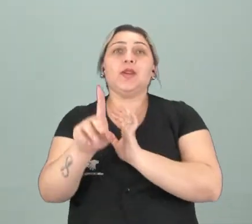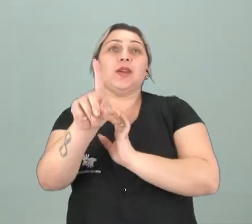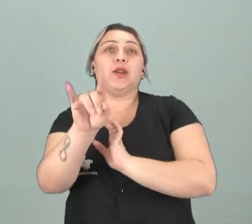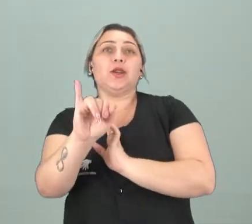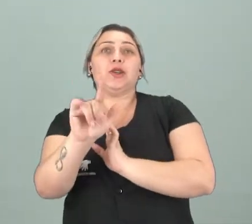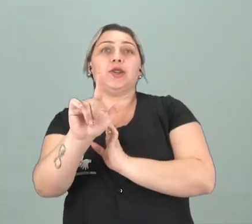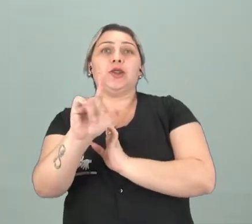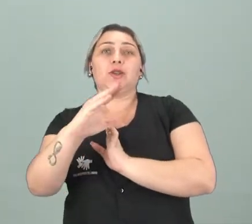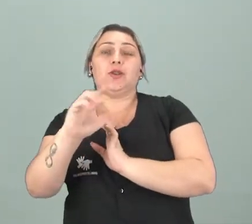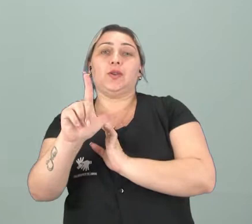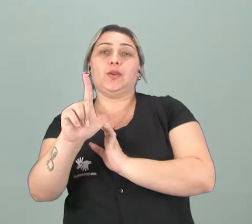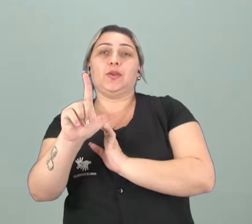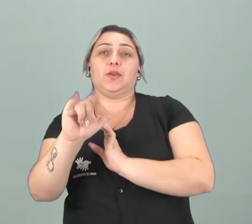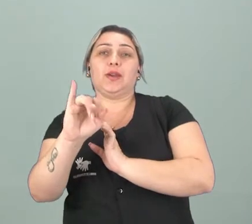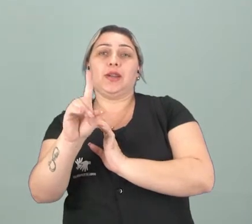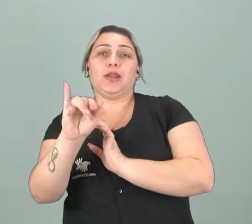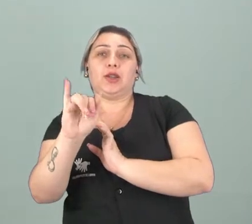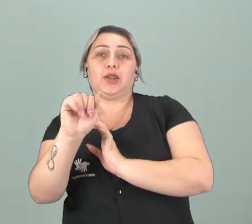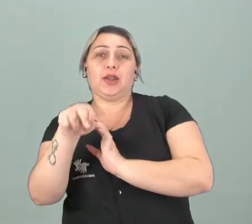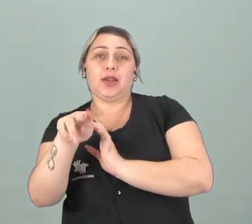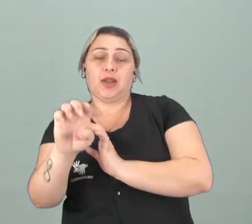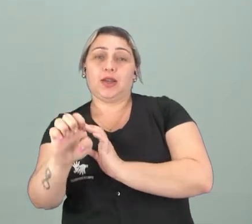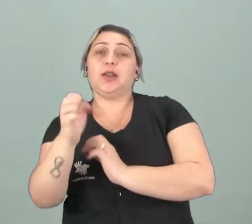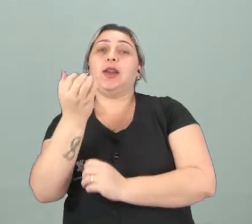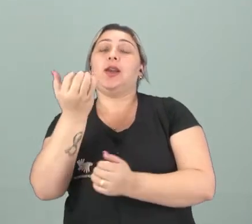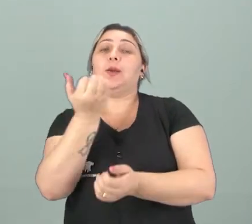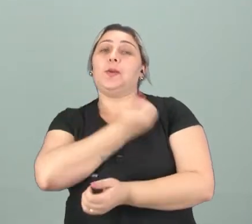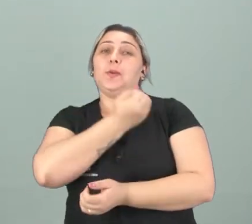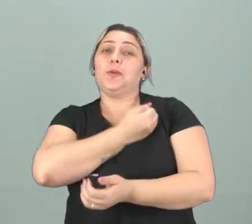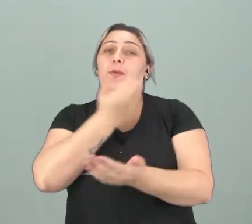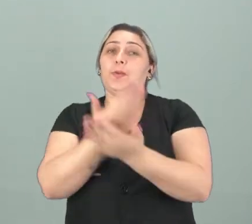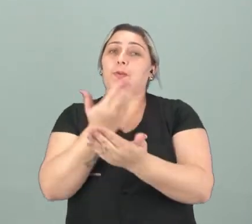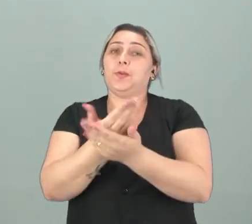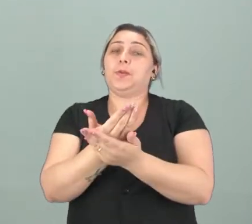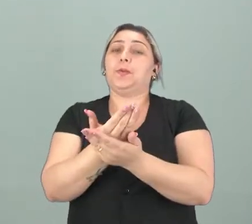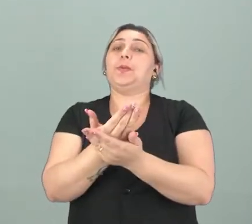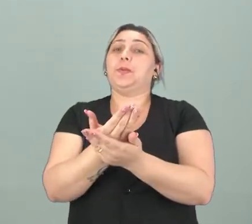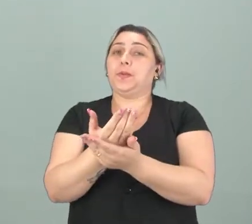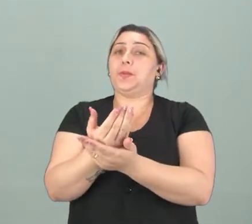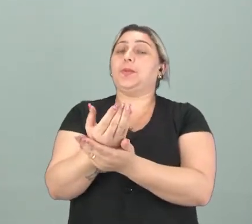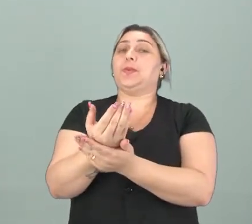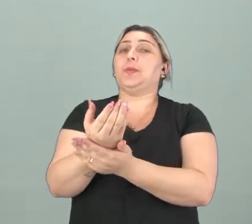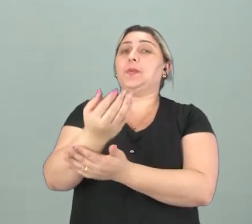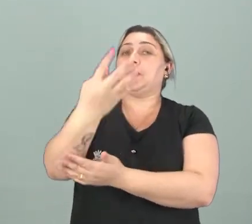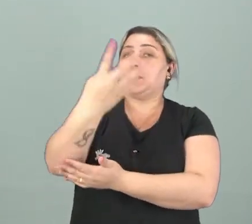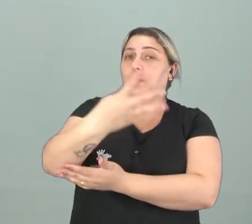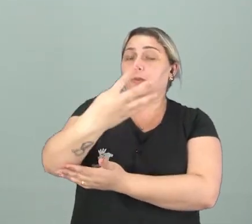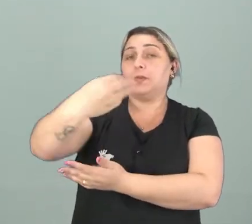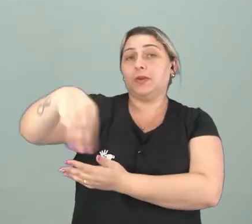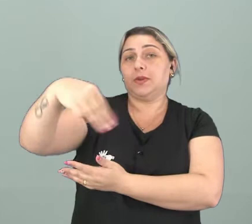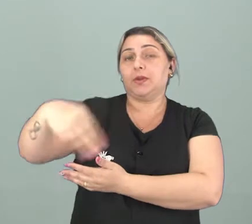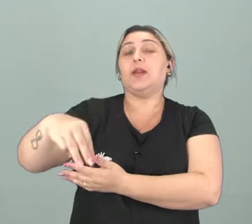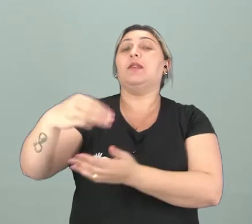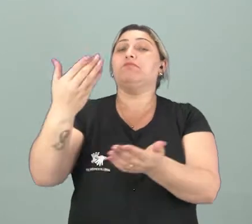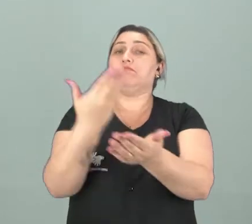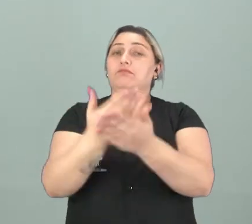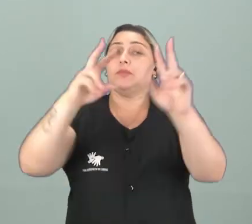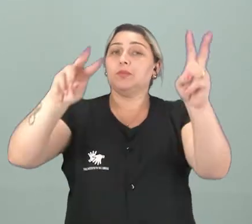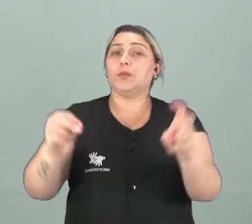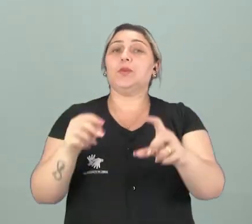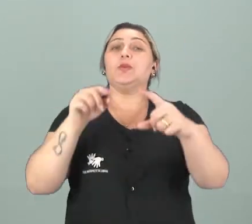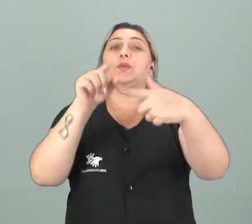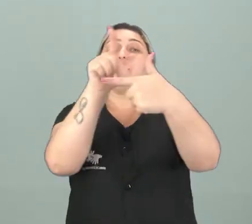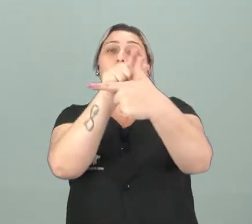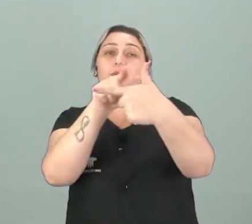Eu sou a professora Euclidiane. Essa é a nossa aula 04 de matemática e nessa aula de hoje nós iremos ver divisão com